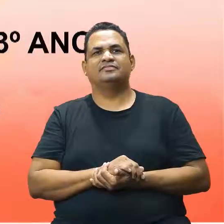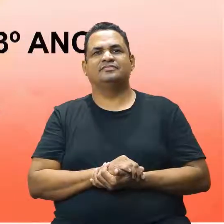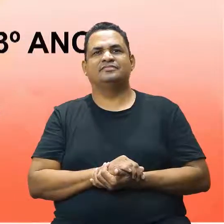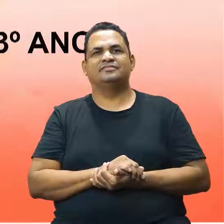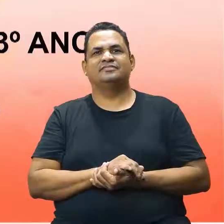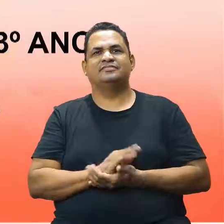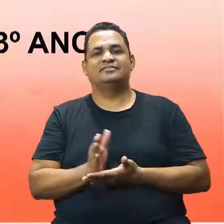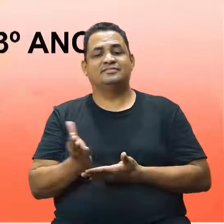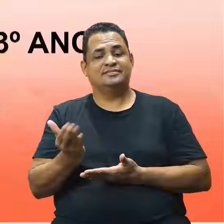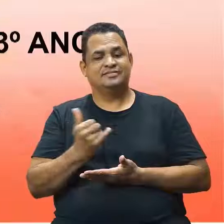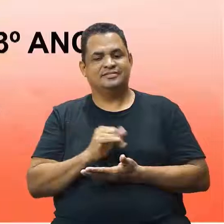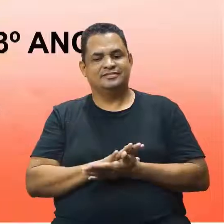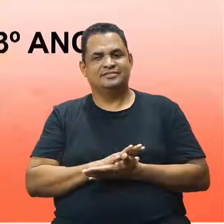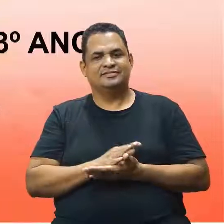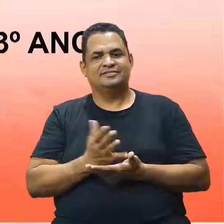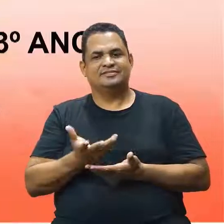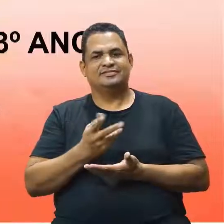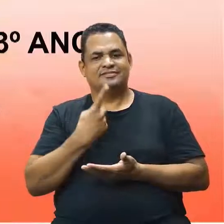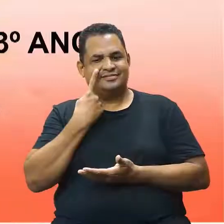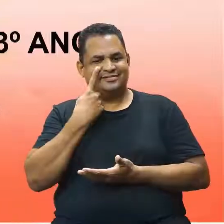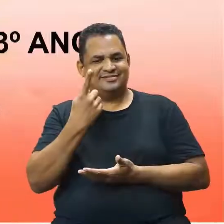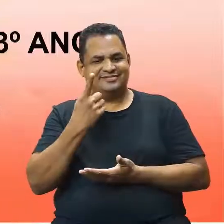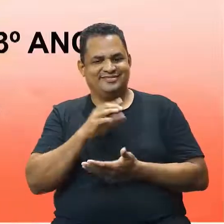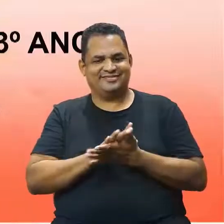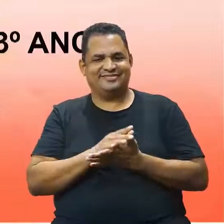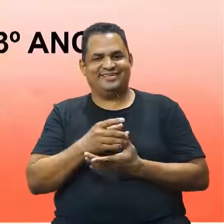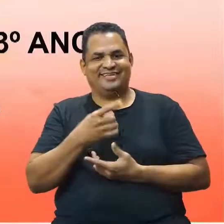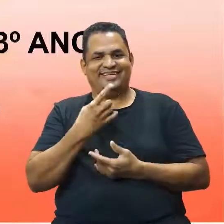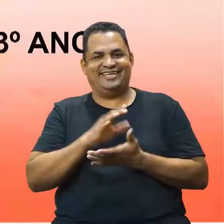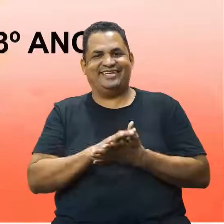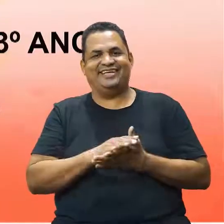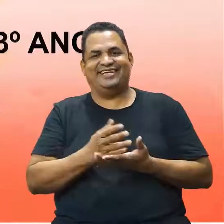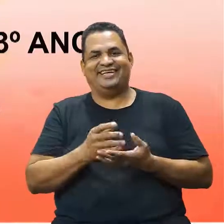que eu quero verificar meu computador.